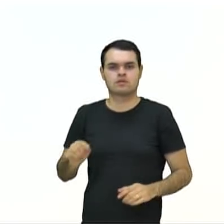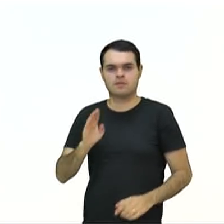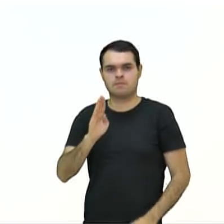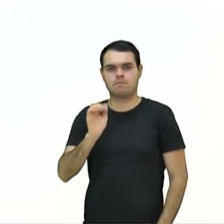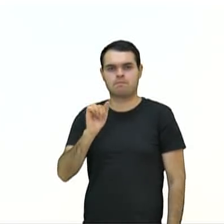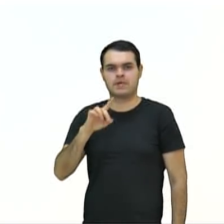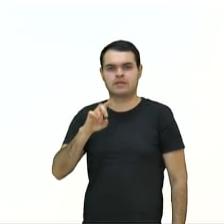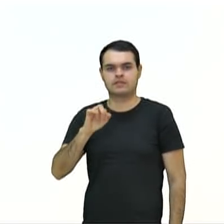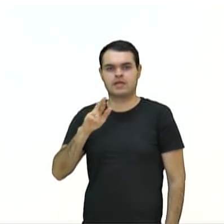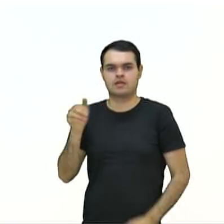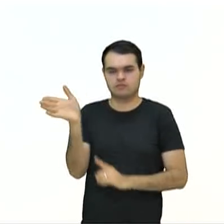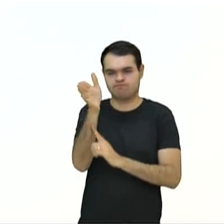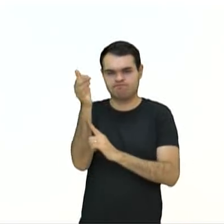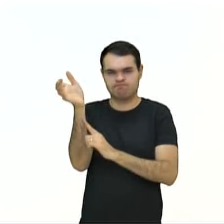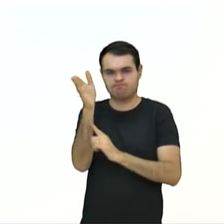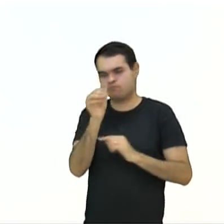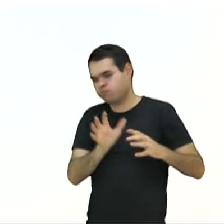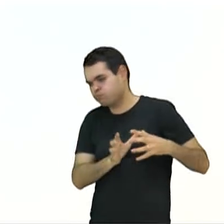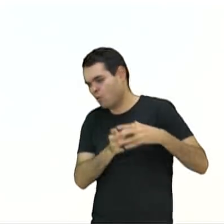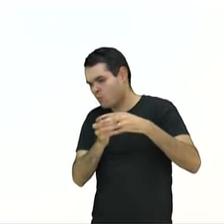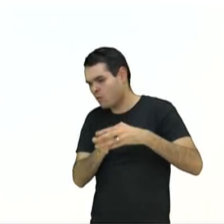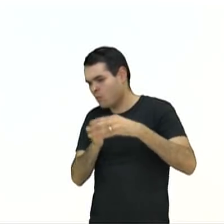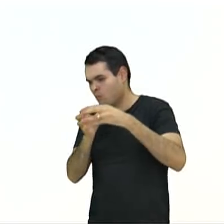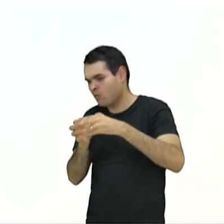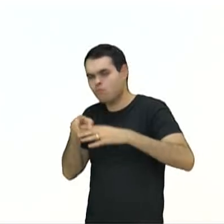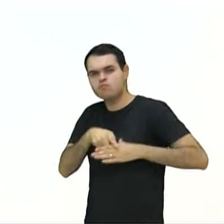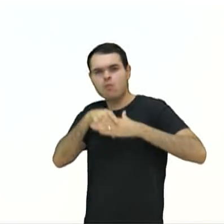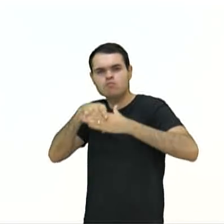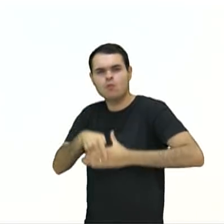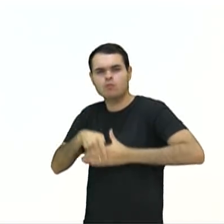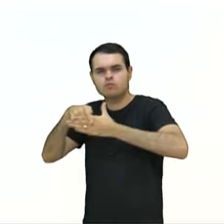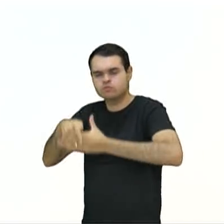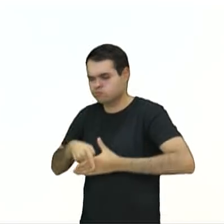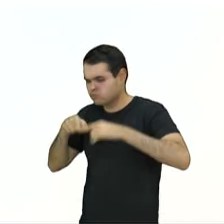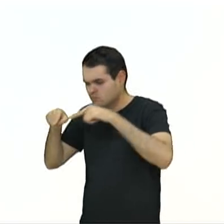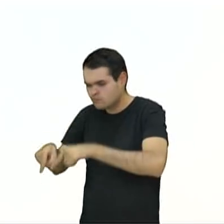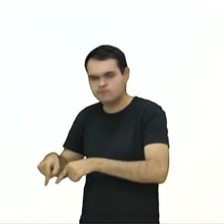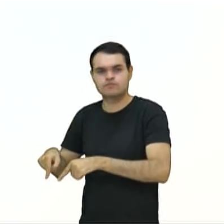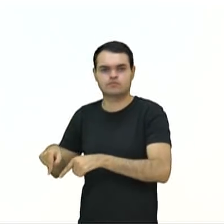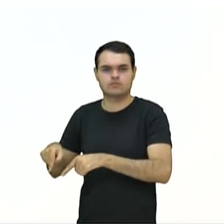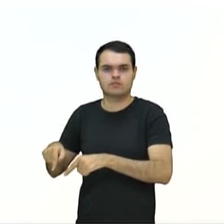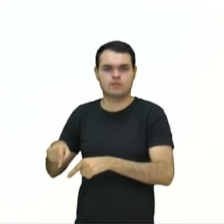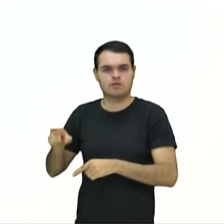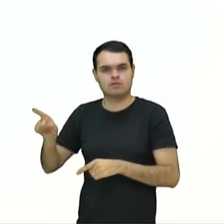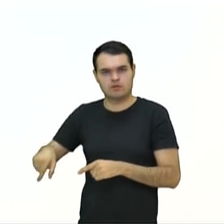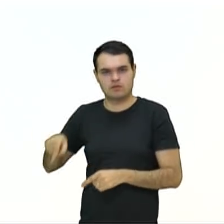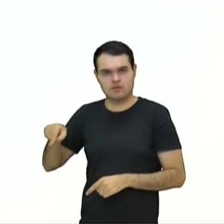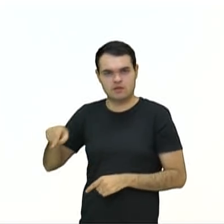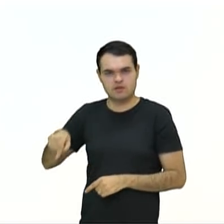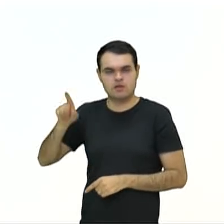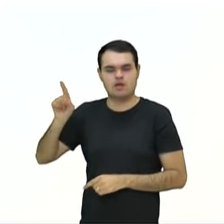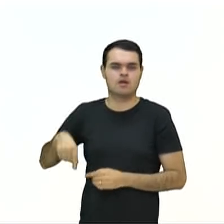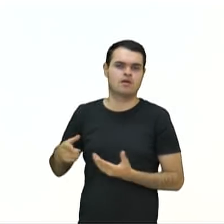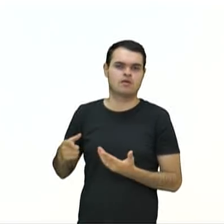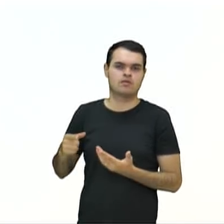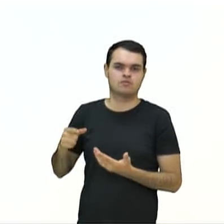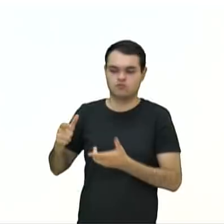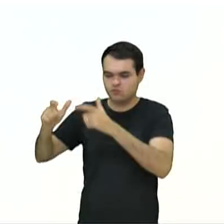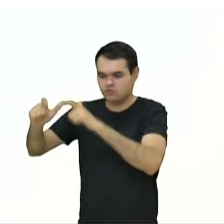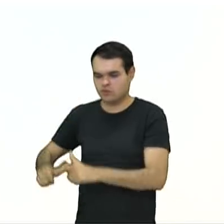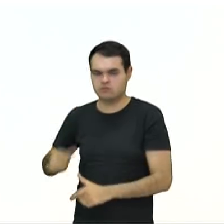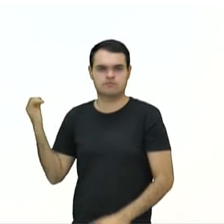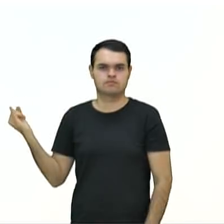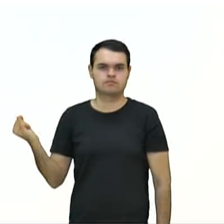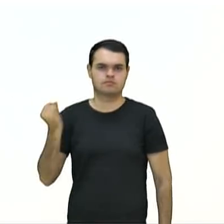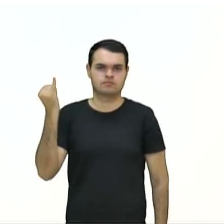as bandeiras saíam com as expedições em direção ao interior. Então ela passa a ser ali um ponto